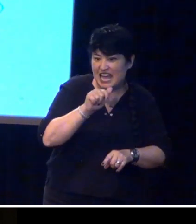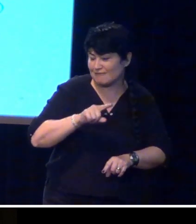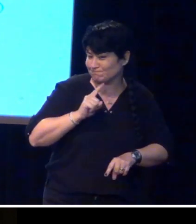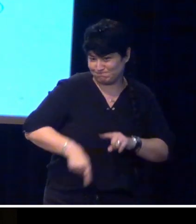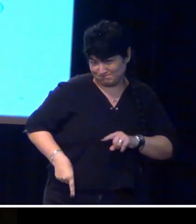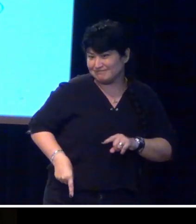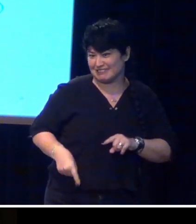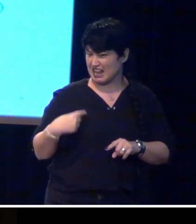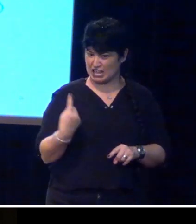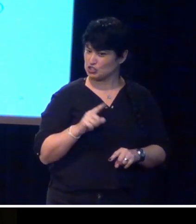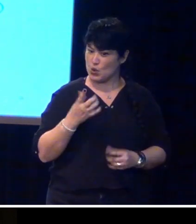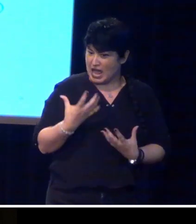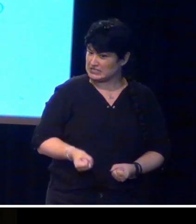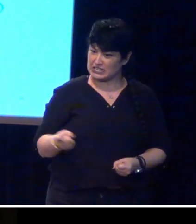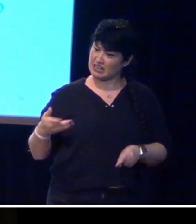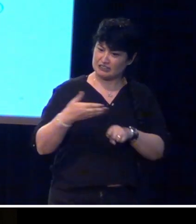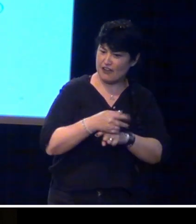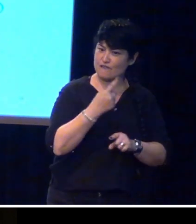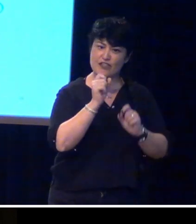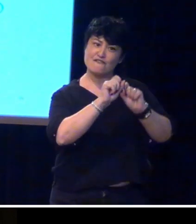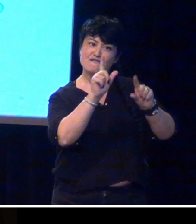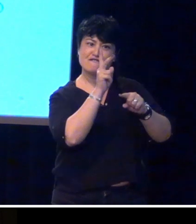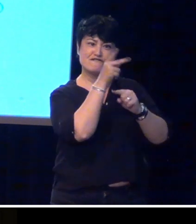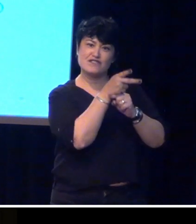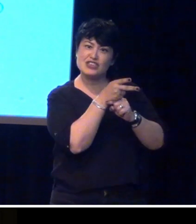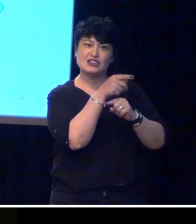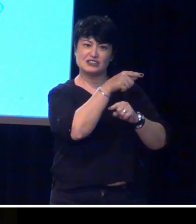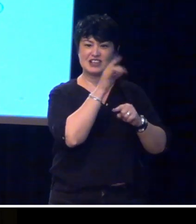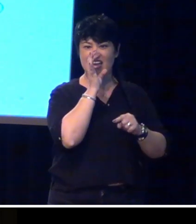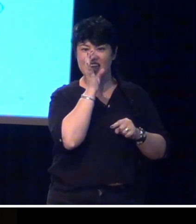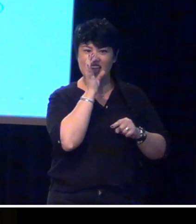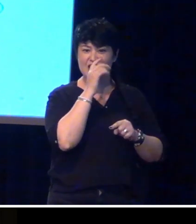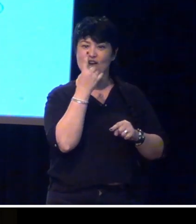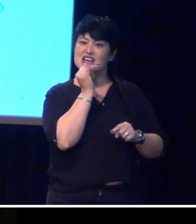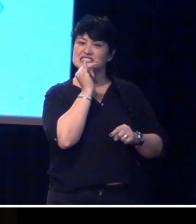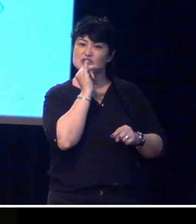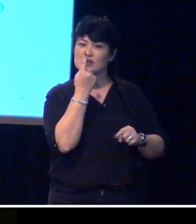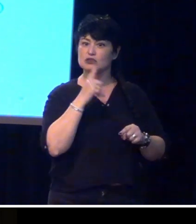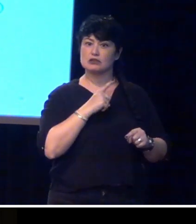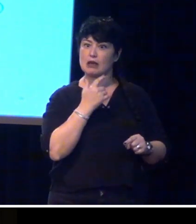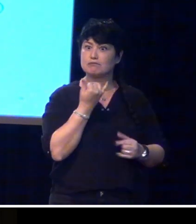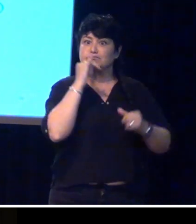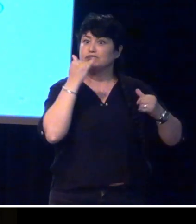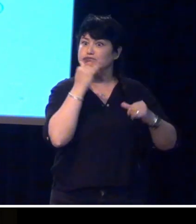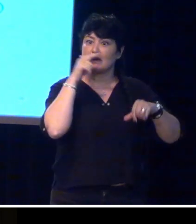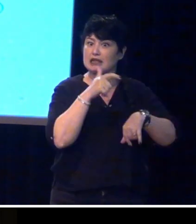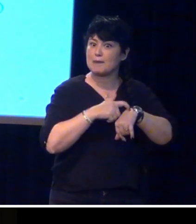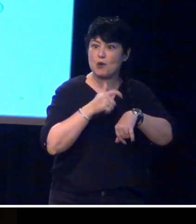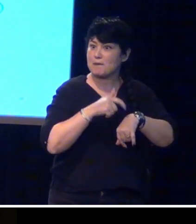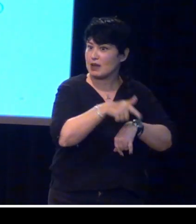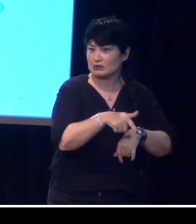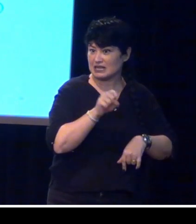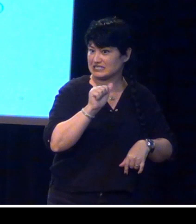não deixa o aluno trazer um vídeo, sugerir um vídeo para a gente assistir de alguma situação que está impactando a turma naquele